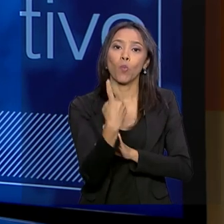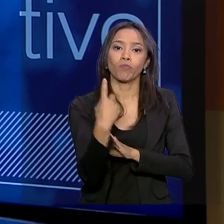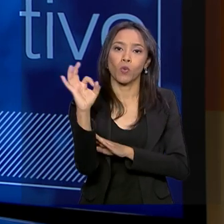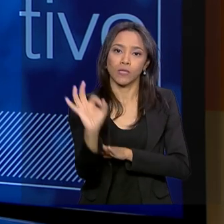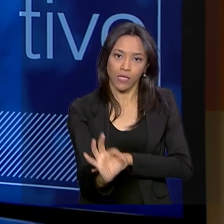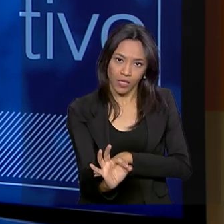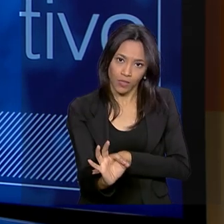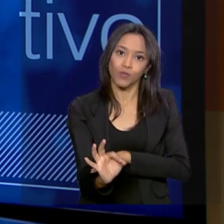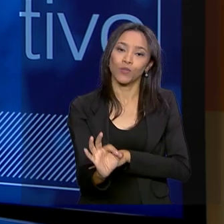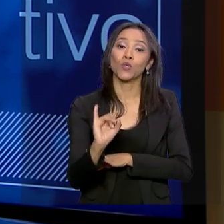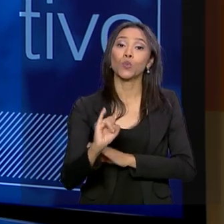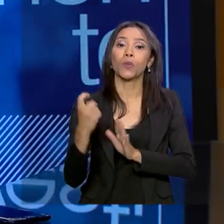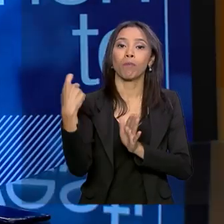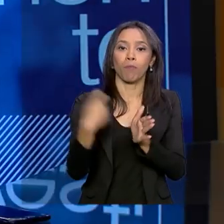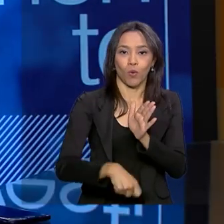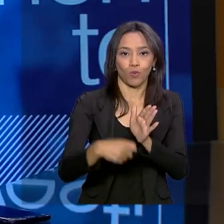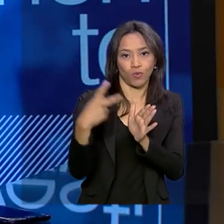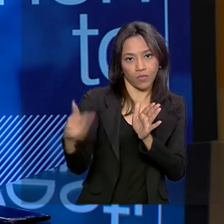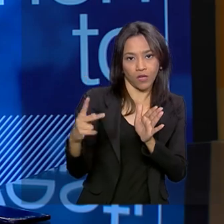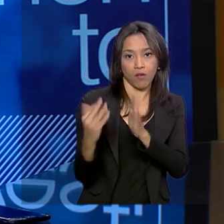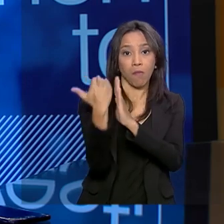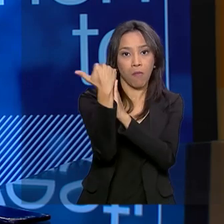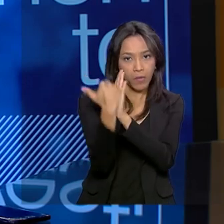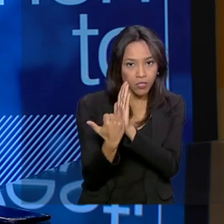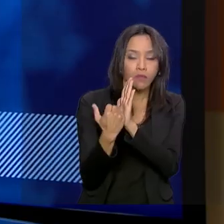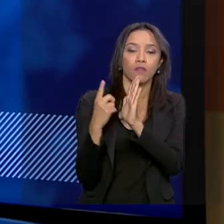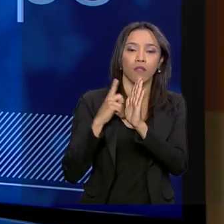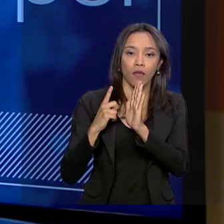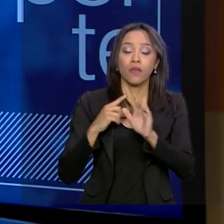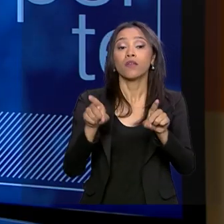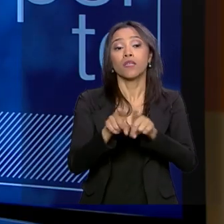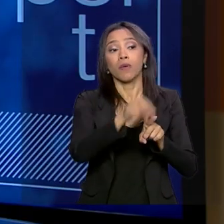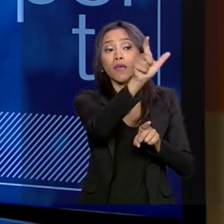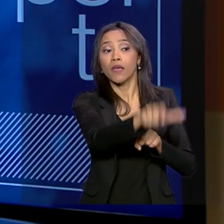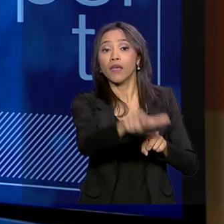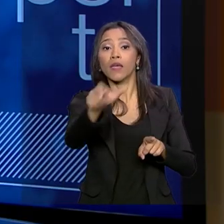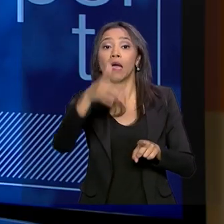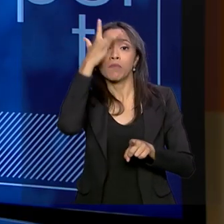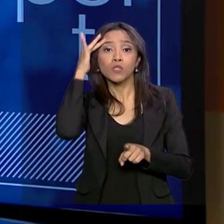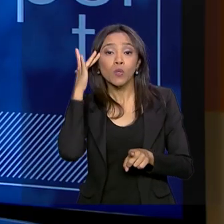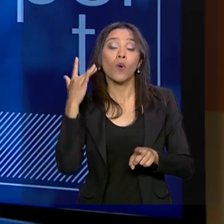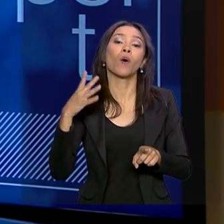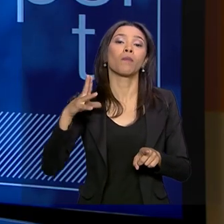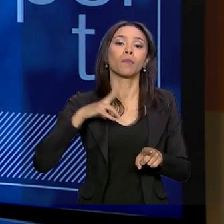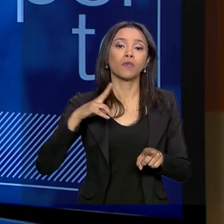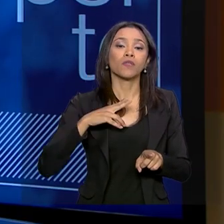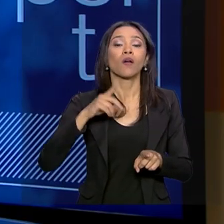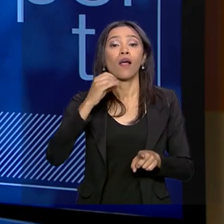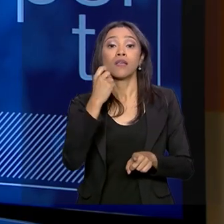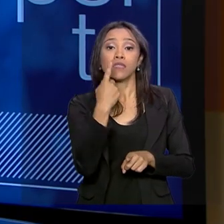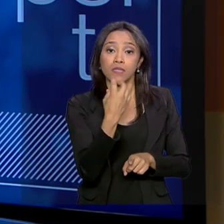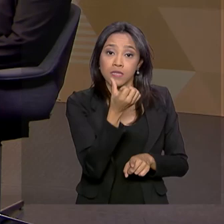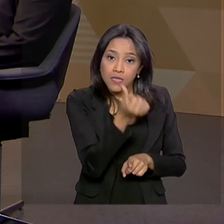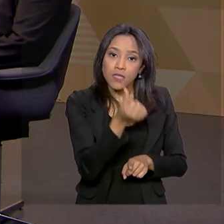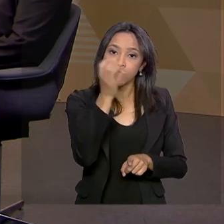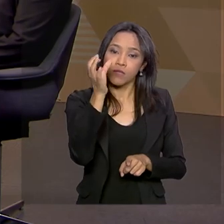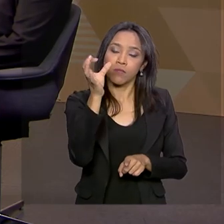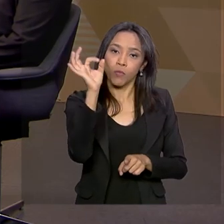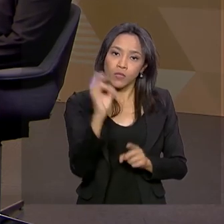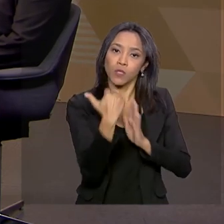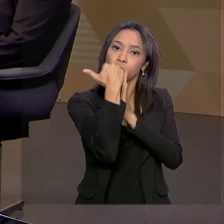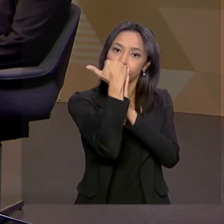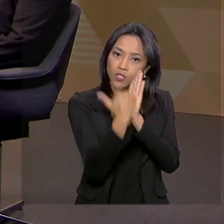da sua, do imposto de renda devido, e a pessoa física 6% do imposto devido. Então, isso é uma vantagem. E esses recursos que